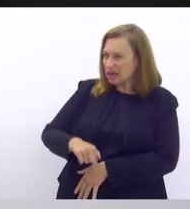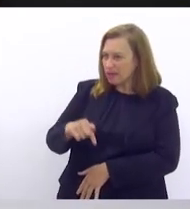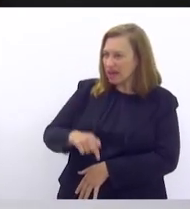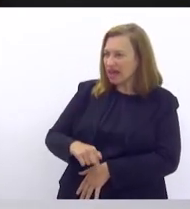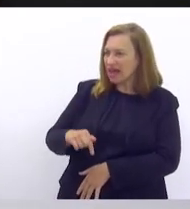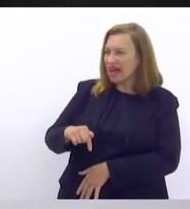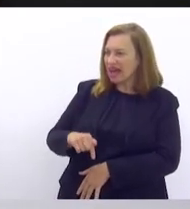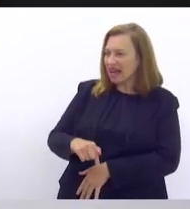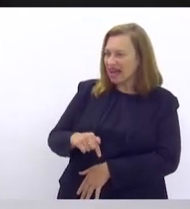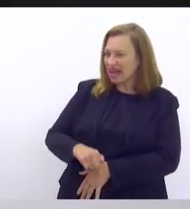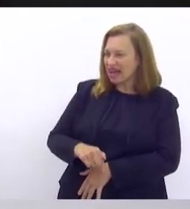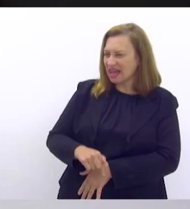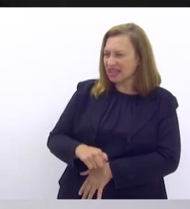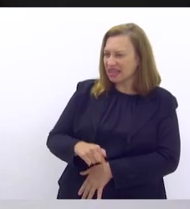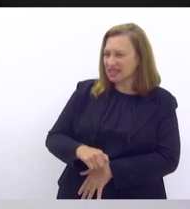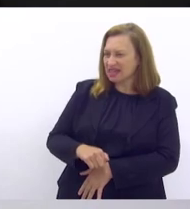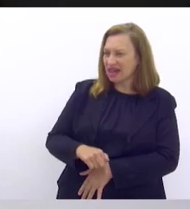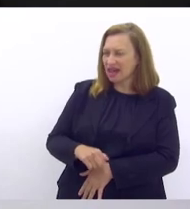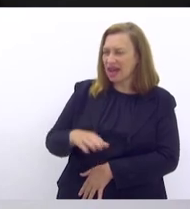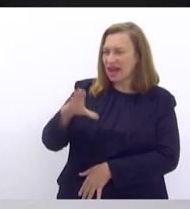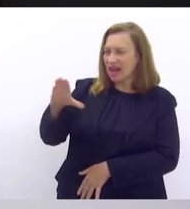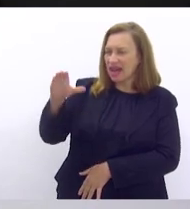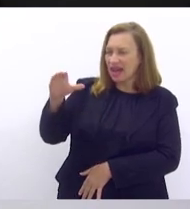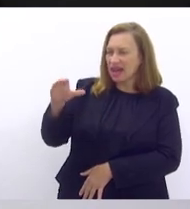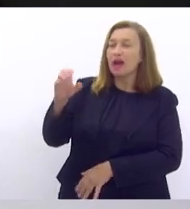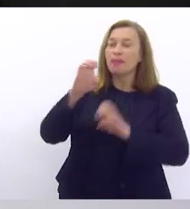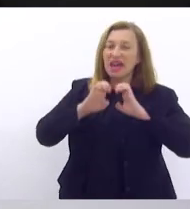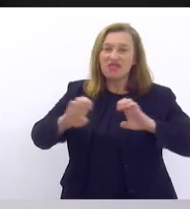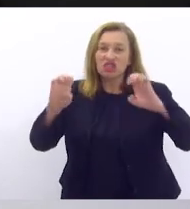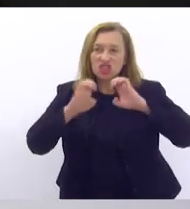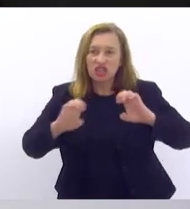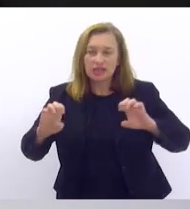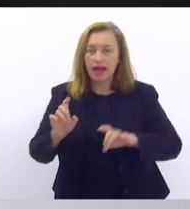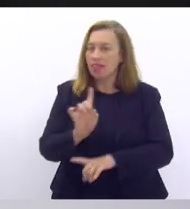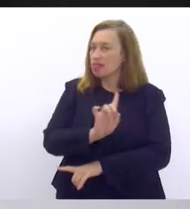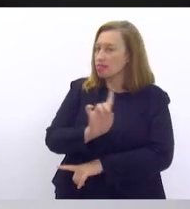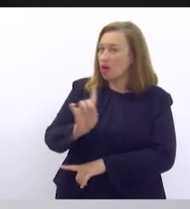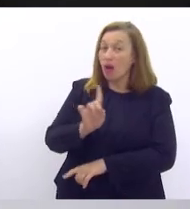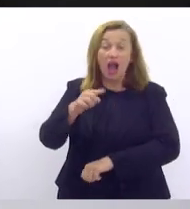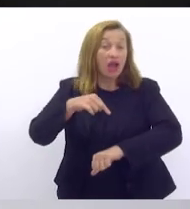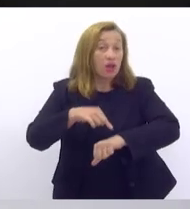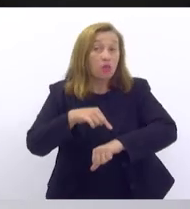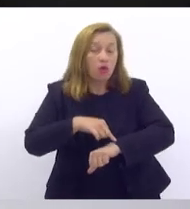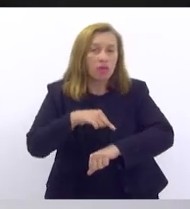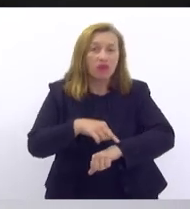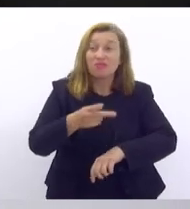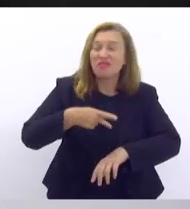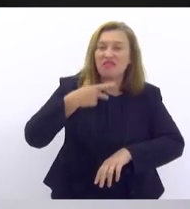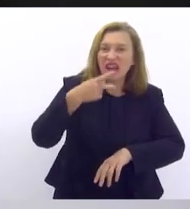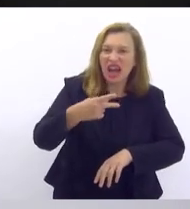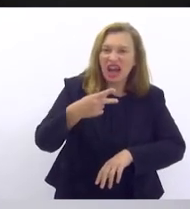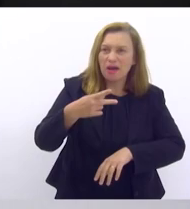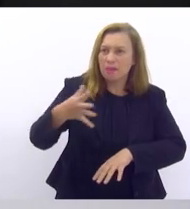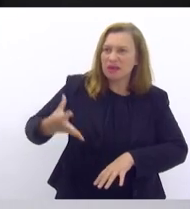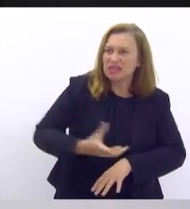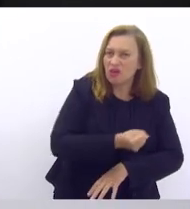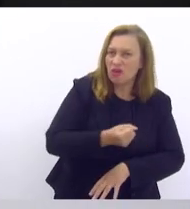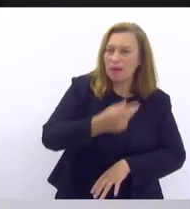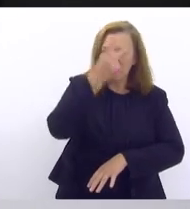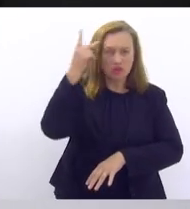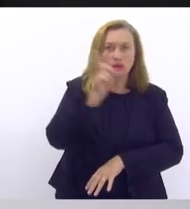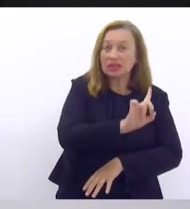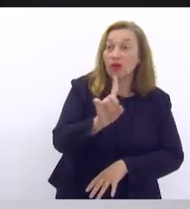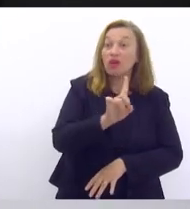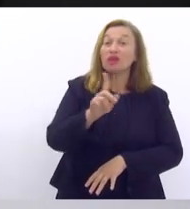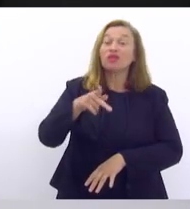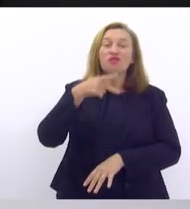isto. Nós não estamos fazendo deste momento um momento de falar para converter alguém, não. Nós estamos falando do